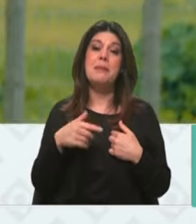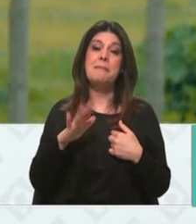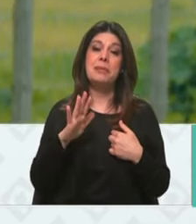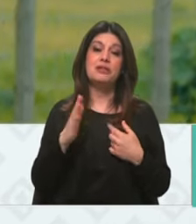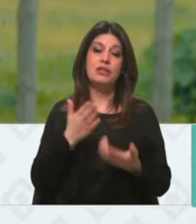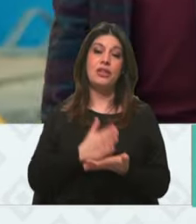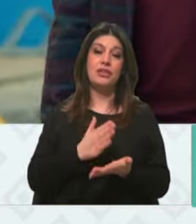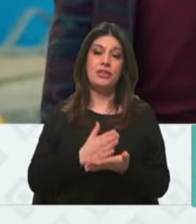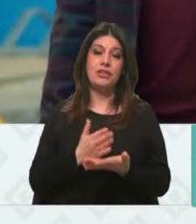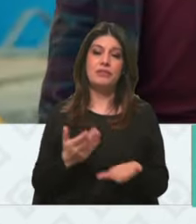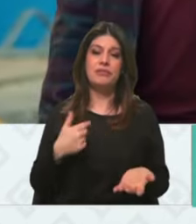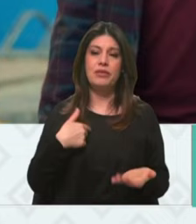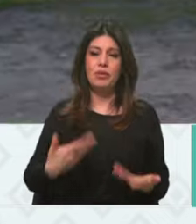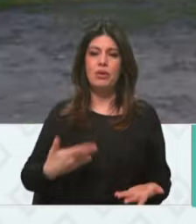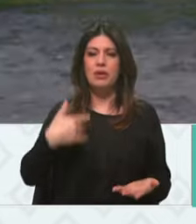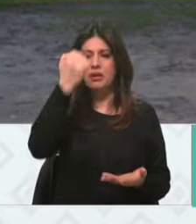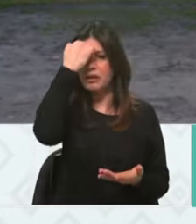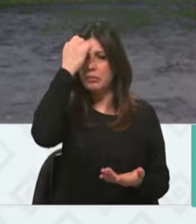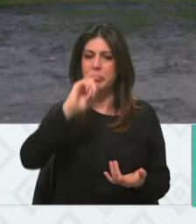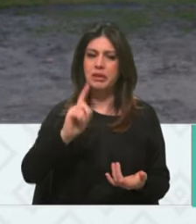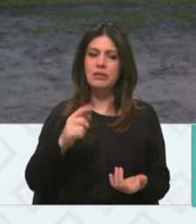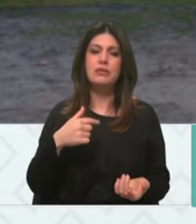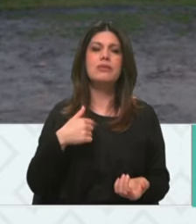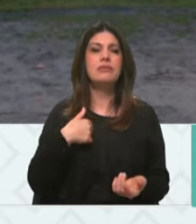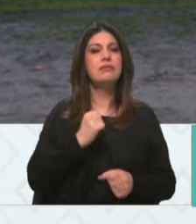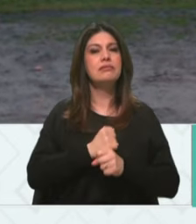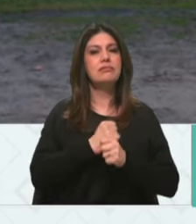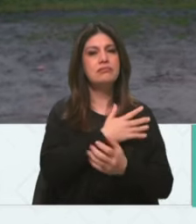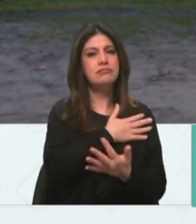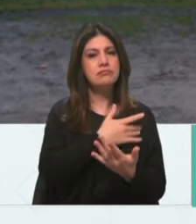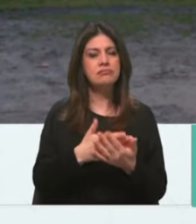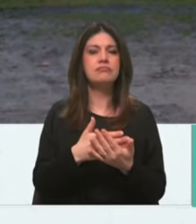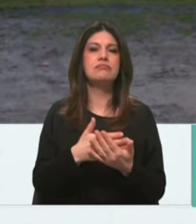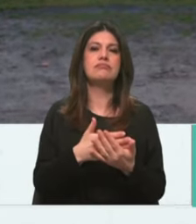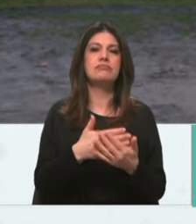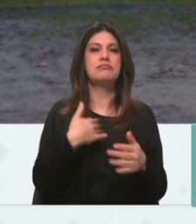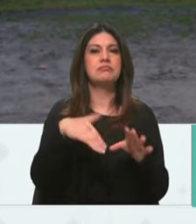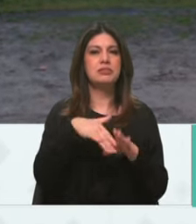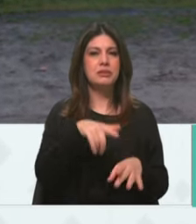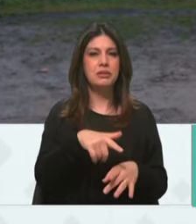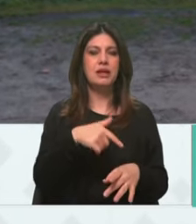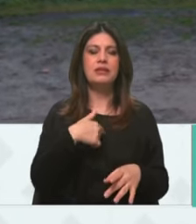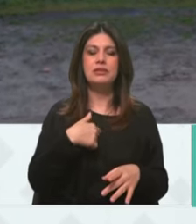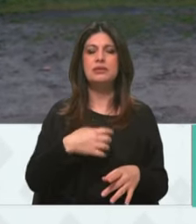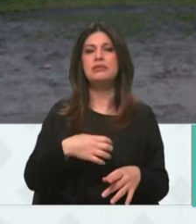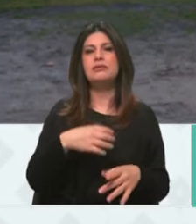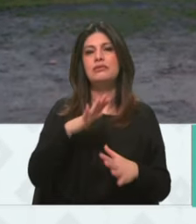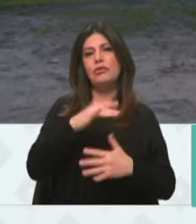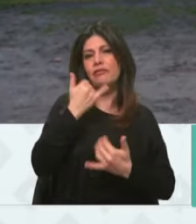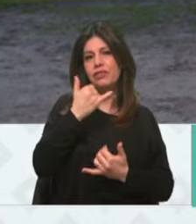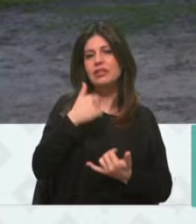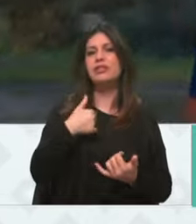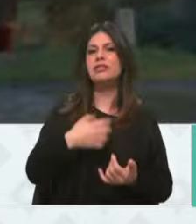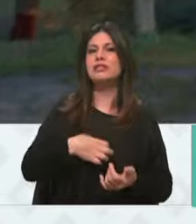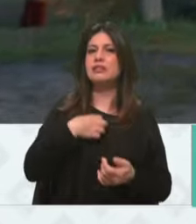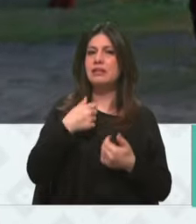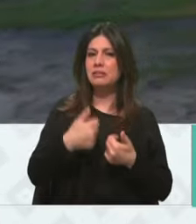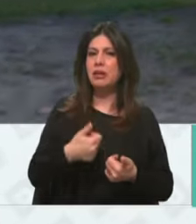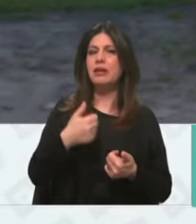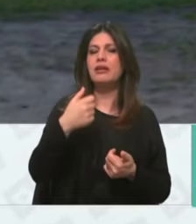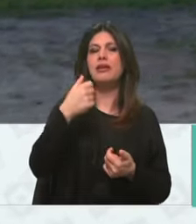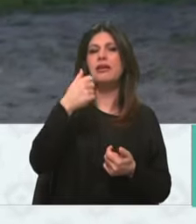arrependo. Fiquei feliz com a minha prestação, sei que fui muito fiel aos meus princípios, do início ao fim, não me